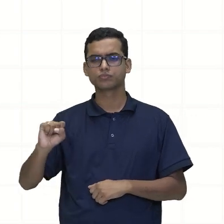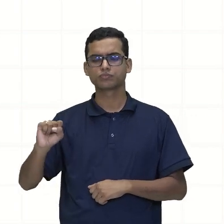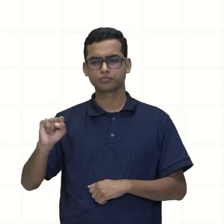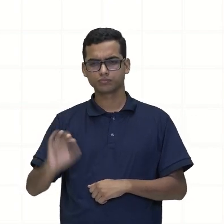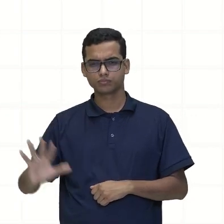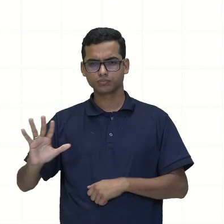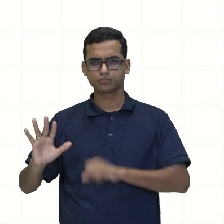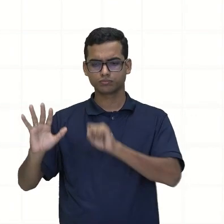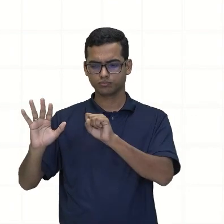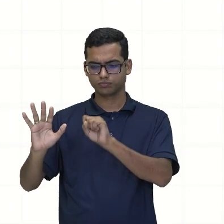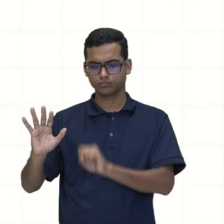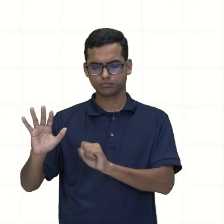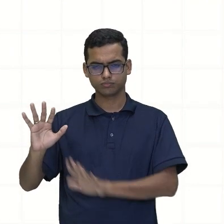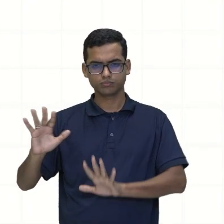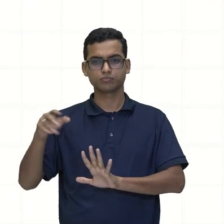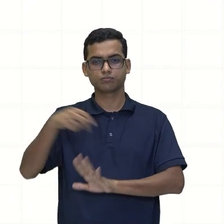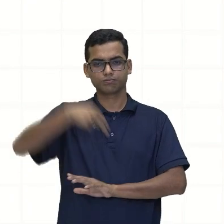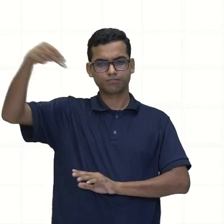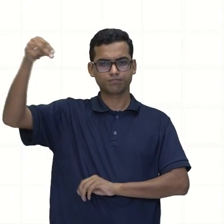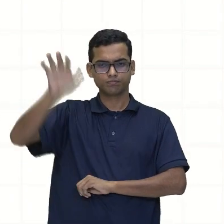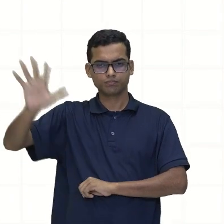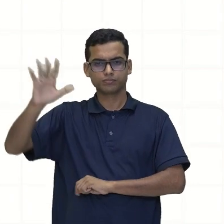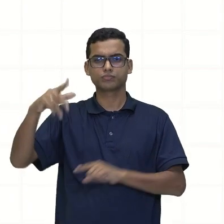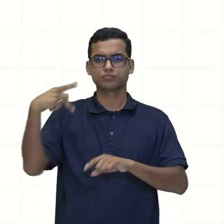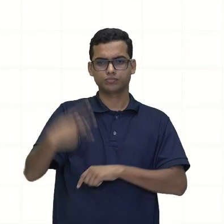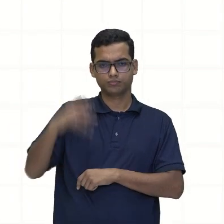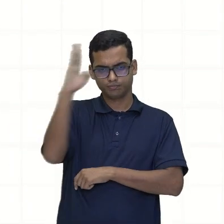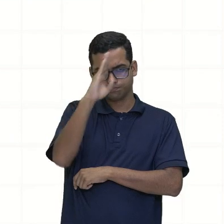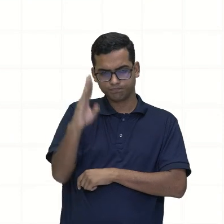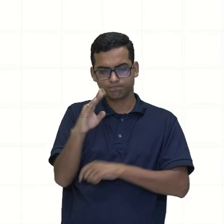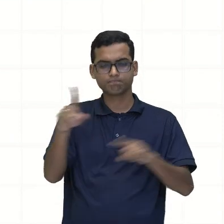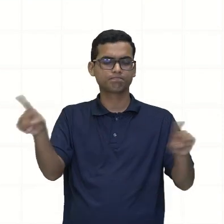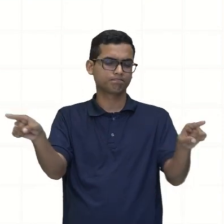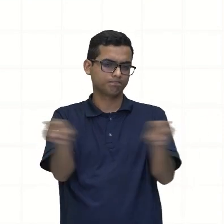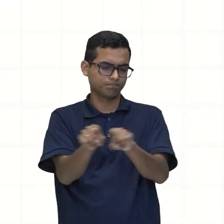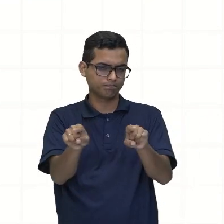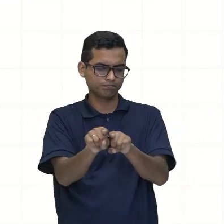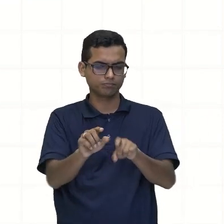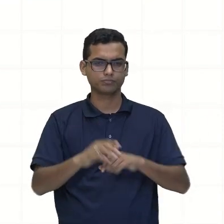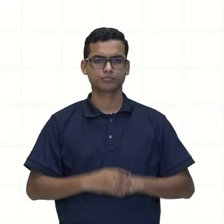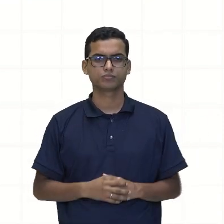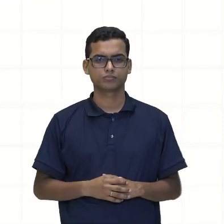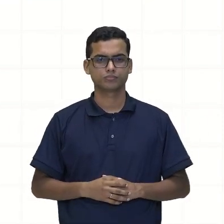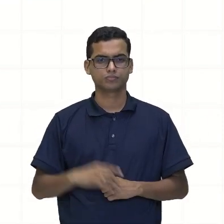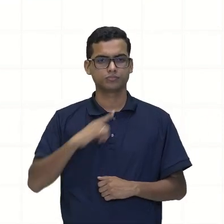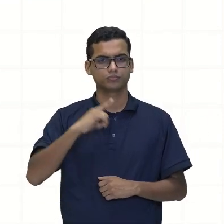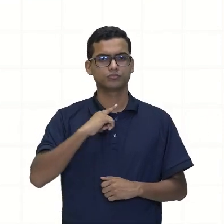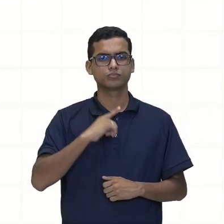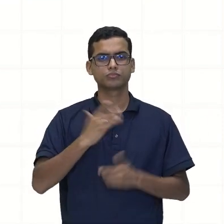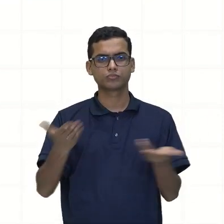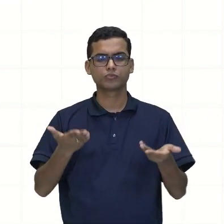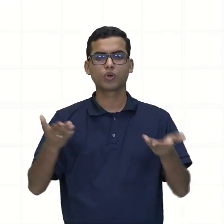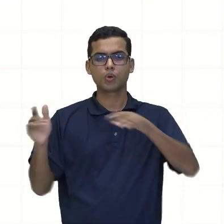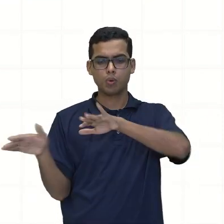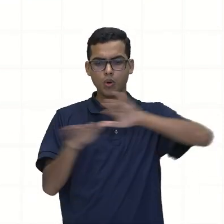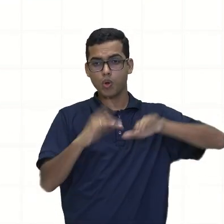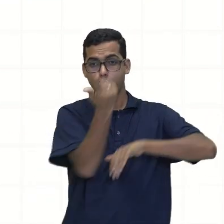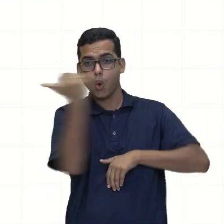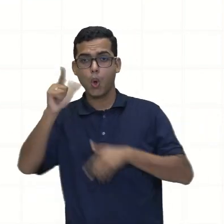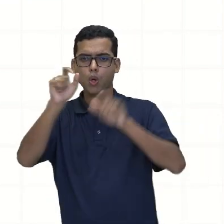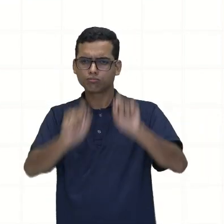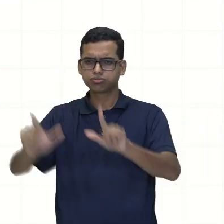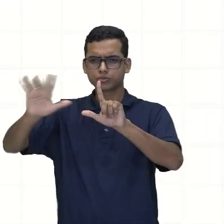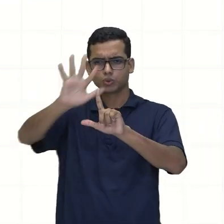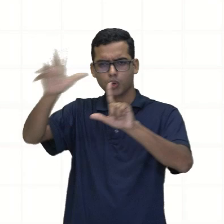nordeste do Brasil. A gente continua verificando um outro mapa, né, que vai trazer aí a cor ou